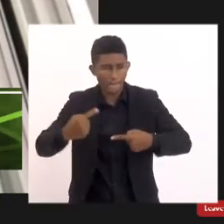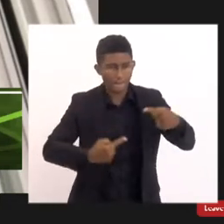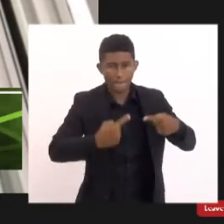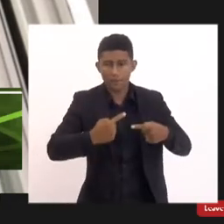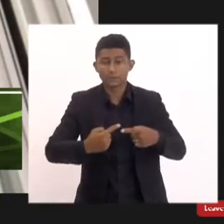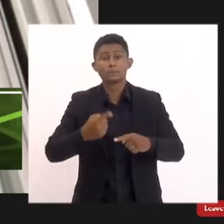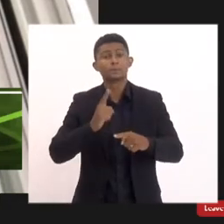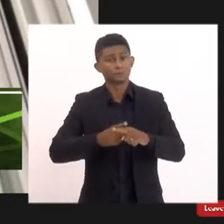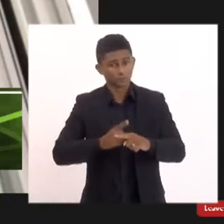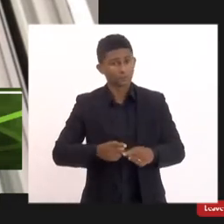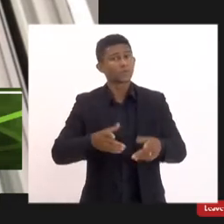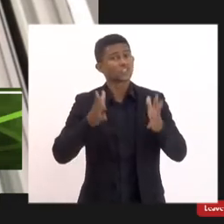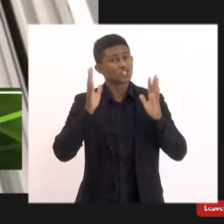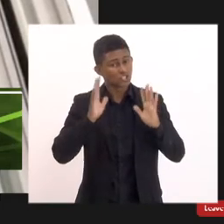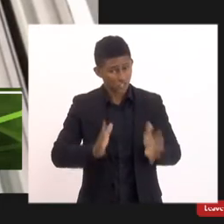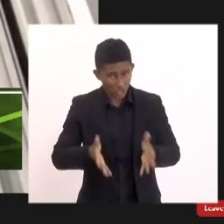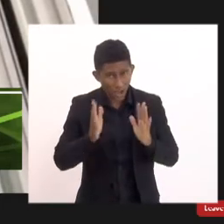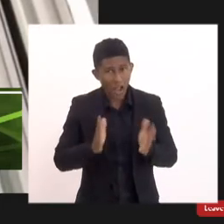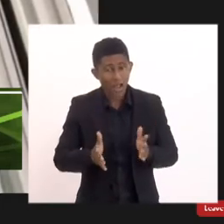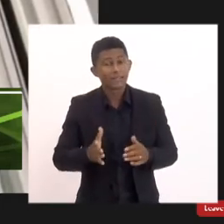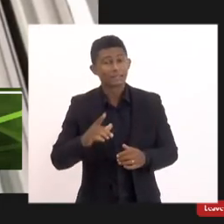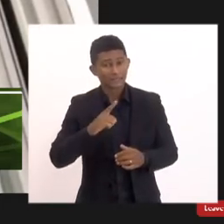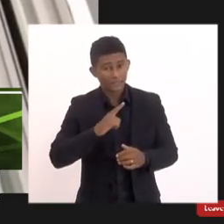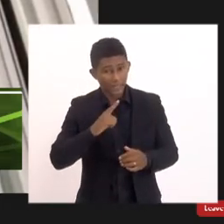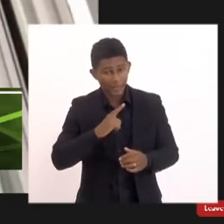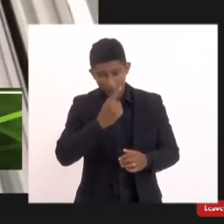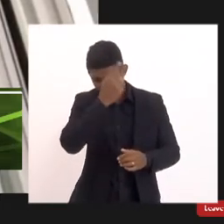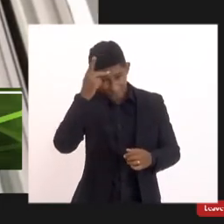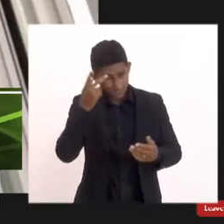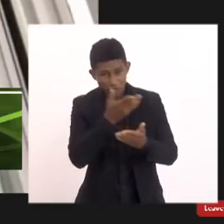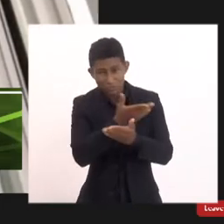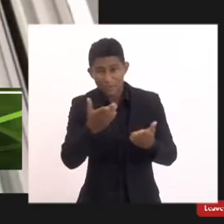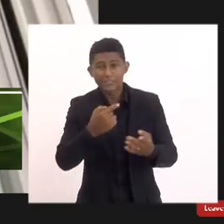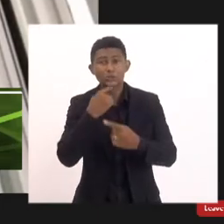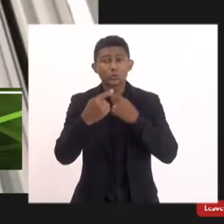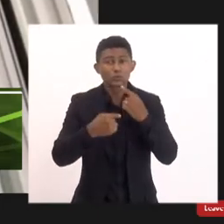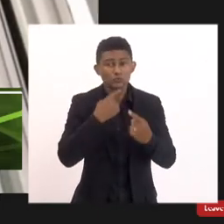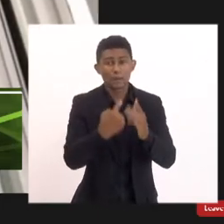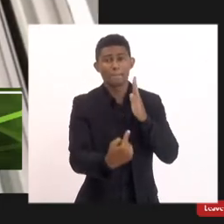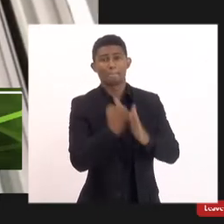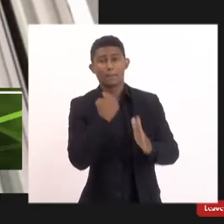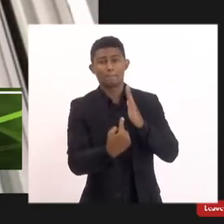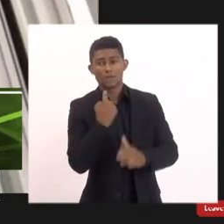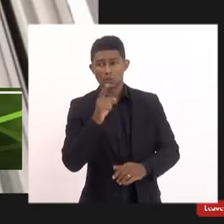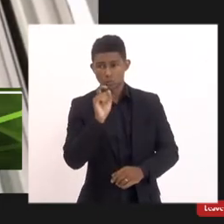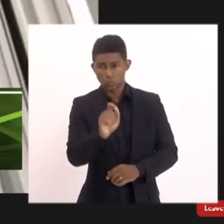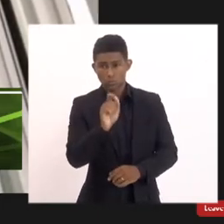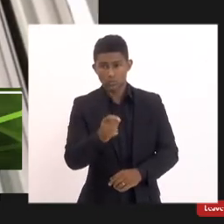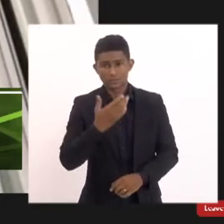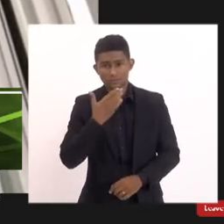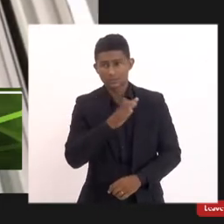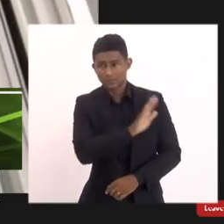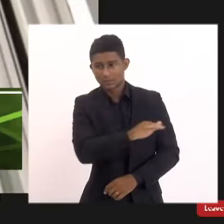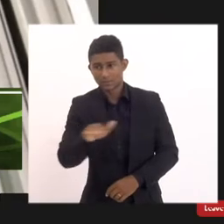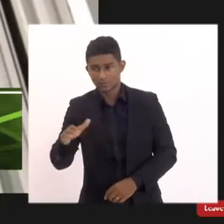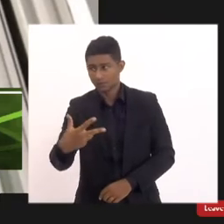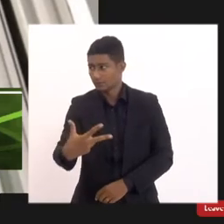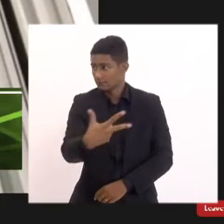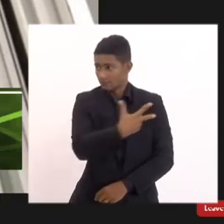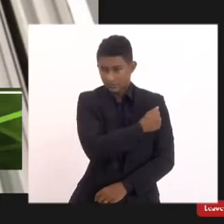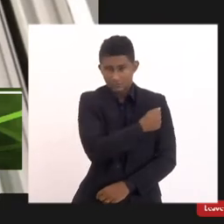demandas a respeito da vacinação em crianças, da questão do retorno às aulas presencial,